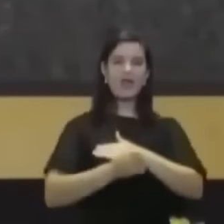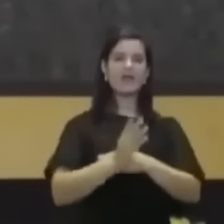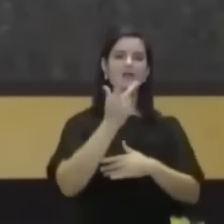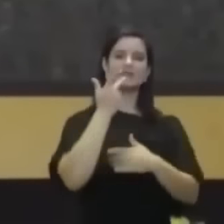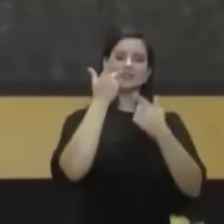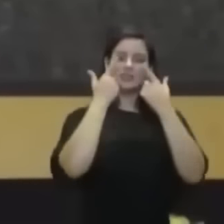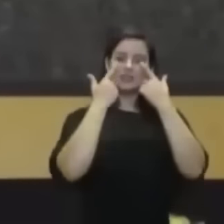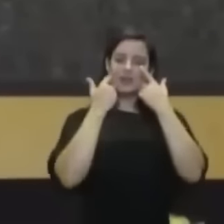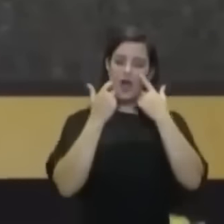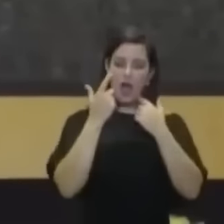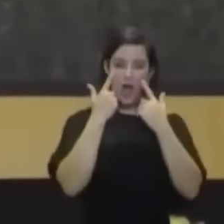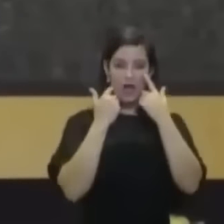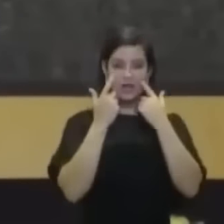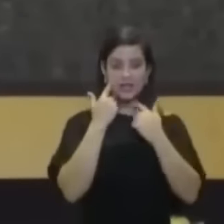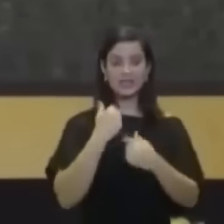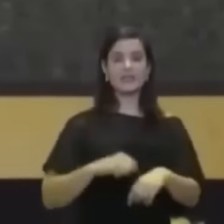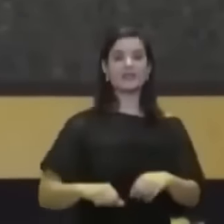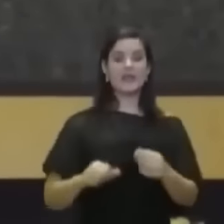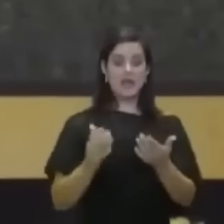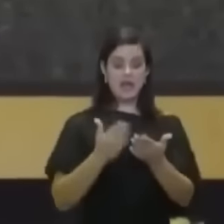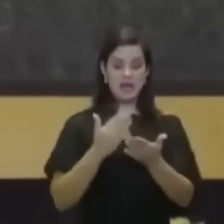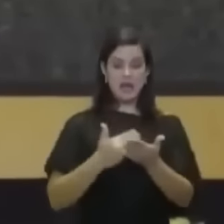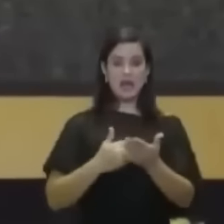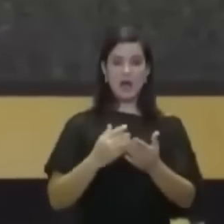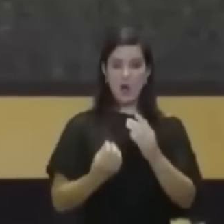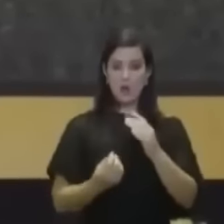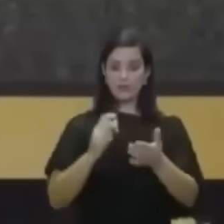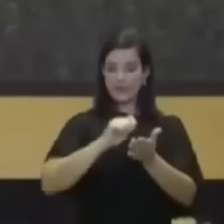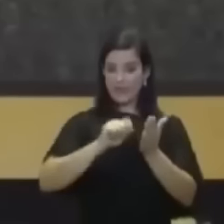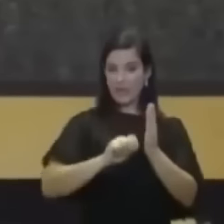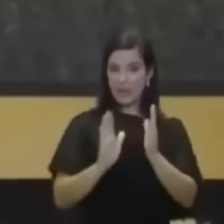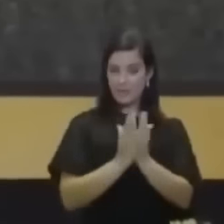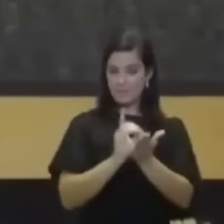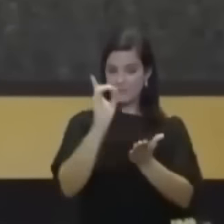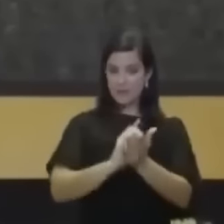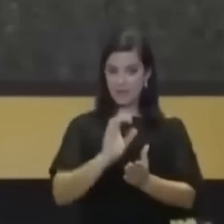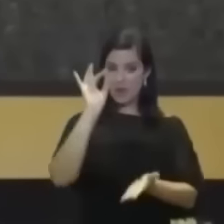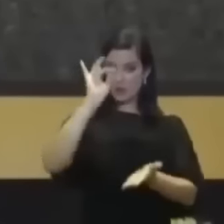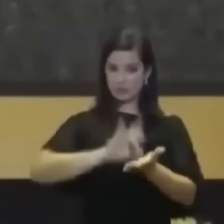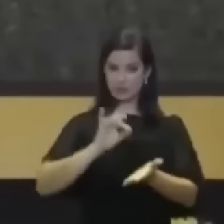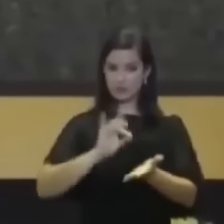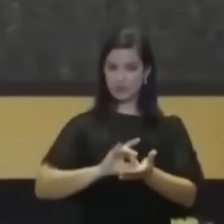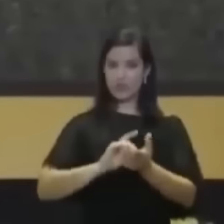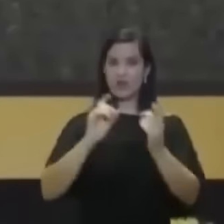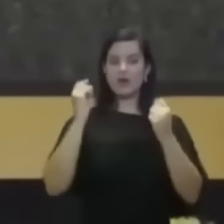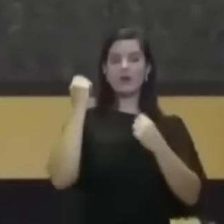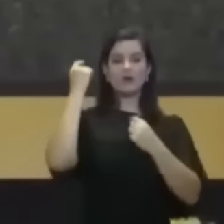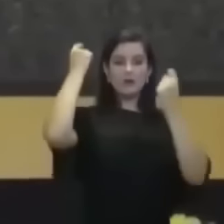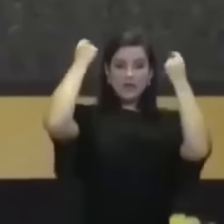chorava convulsivamente. Jesus chora, o povo canta. Mas por que que Jesus